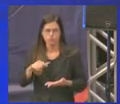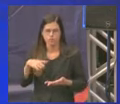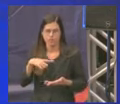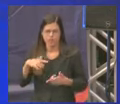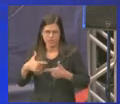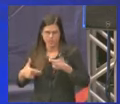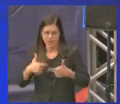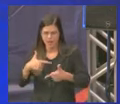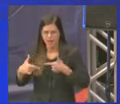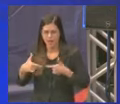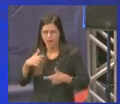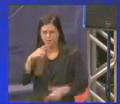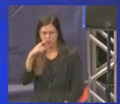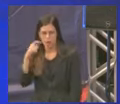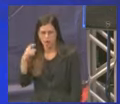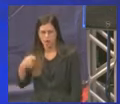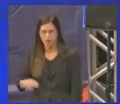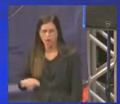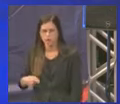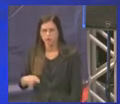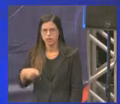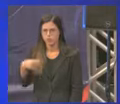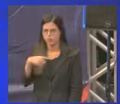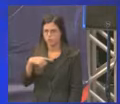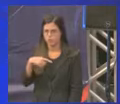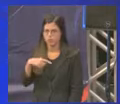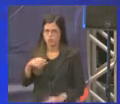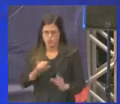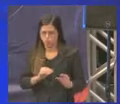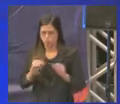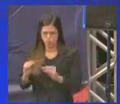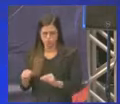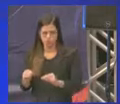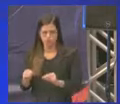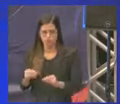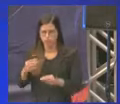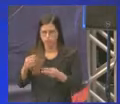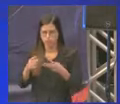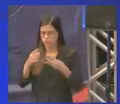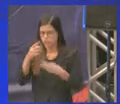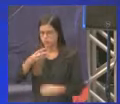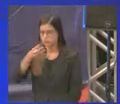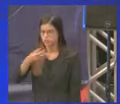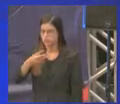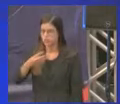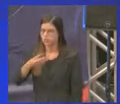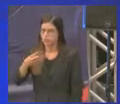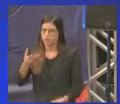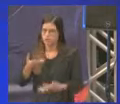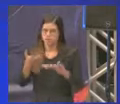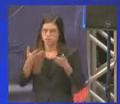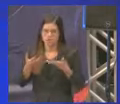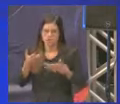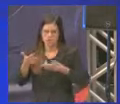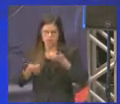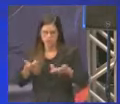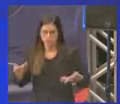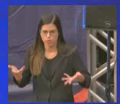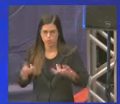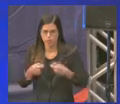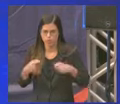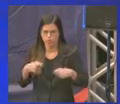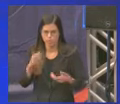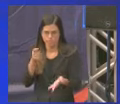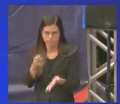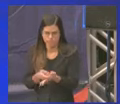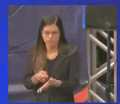um sul ao sul da Europa. E o terceiro caso, quando você quer mão de obra qualificada, você vai ter que pagar caro por ela, você vai ter que voltar para dentro dos